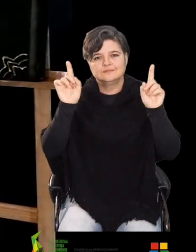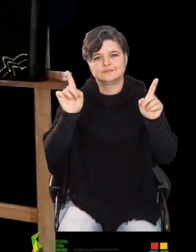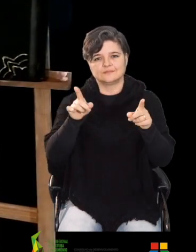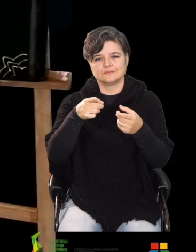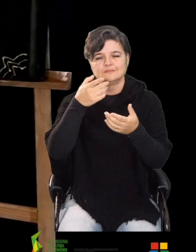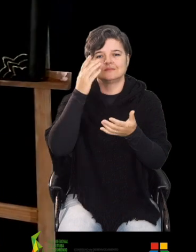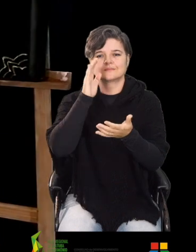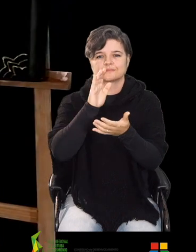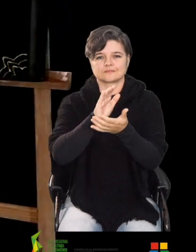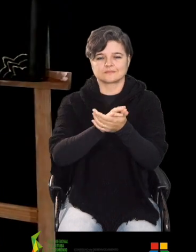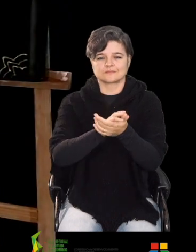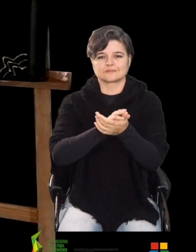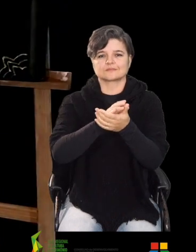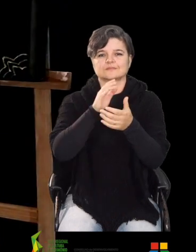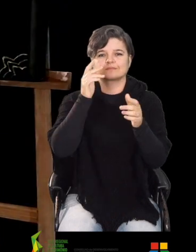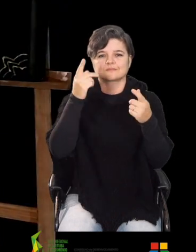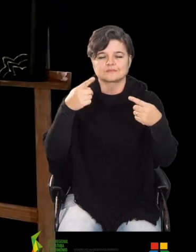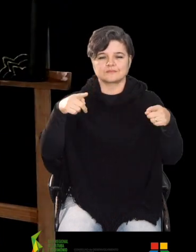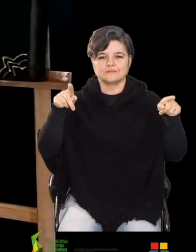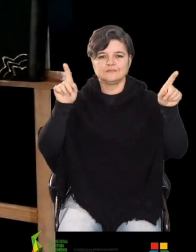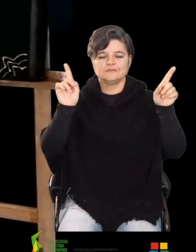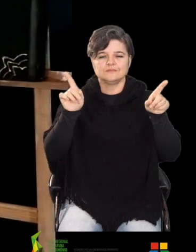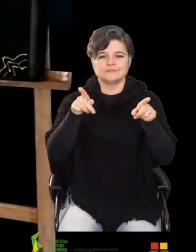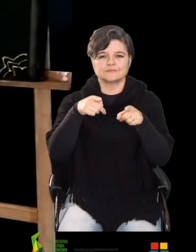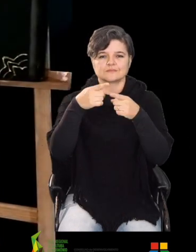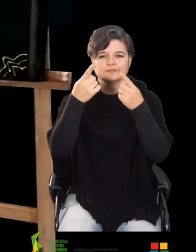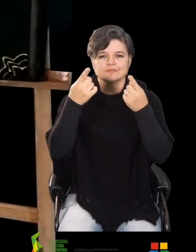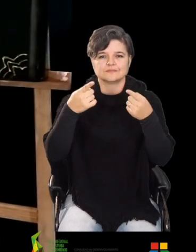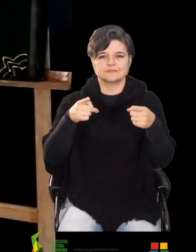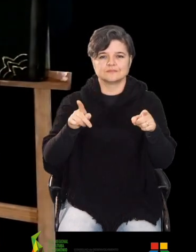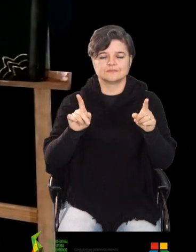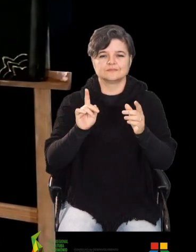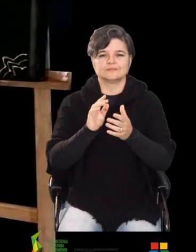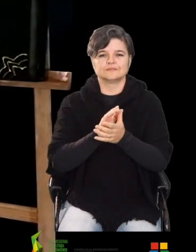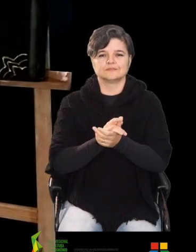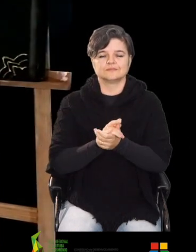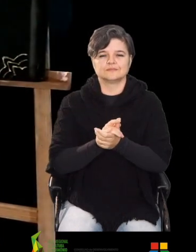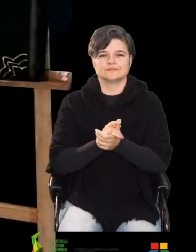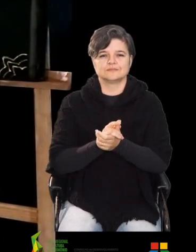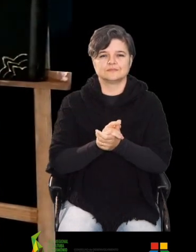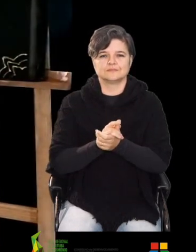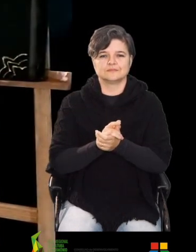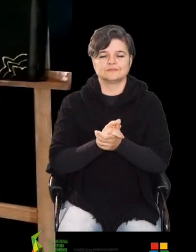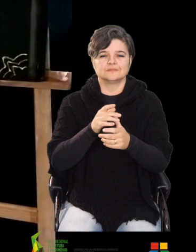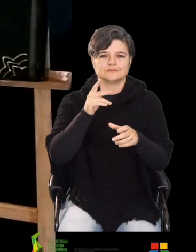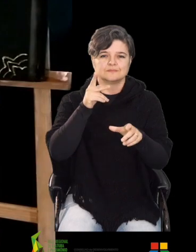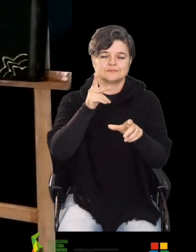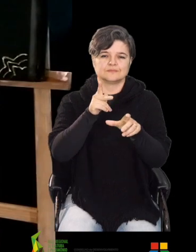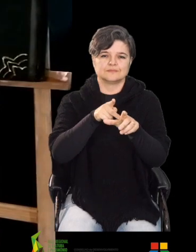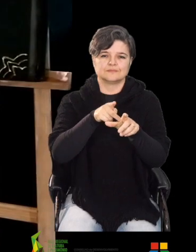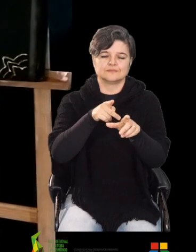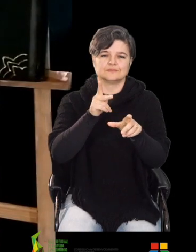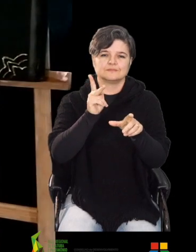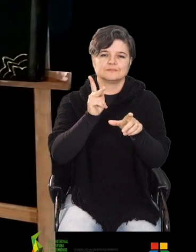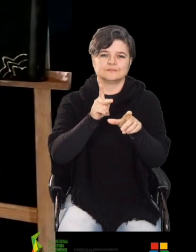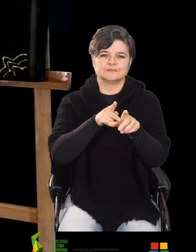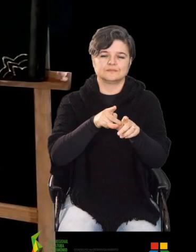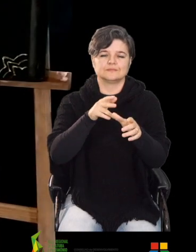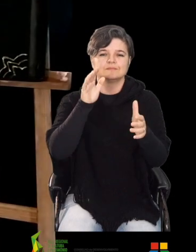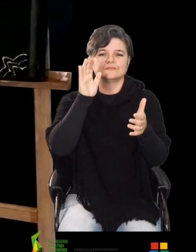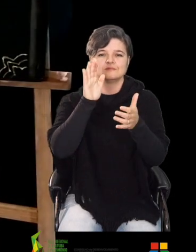bate a mão te dou ela bate a mão de novo e